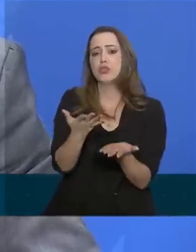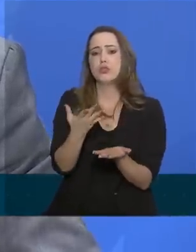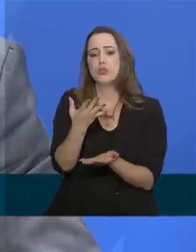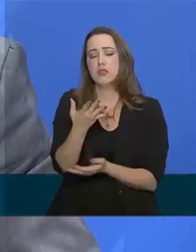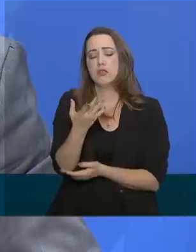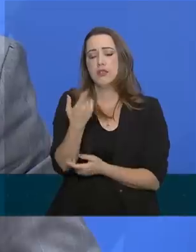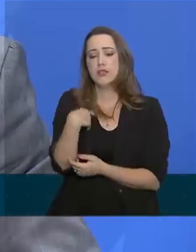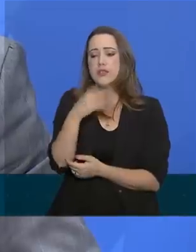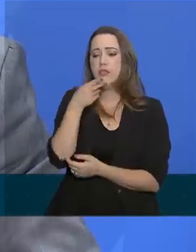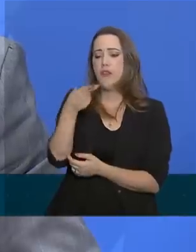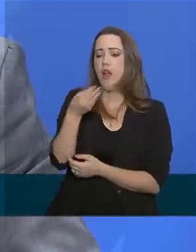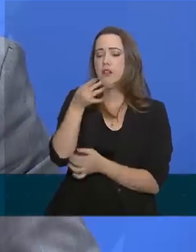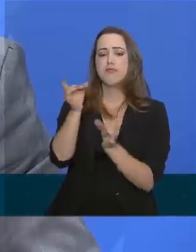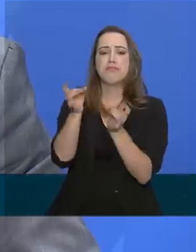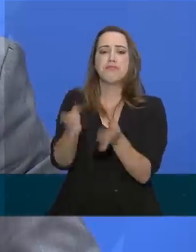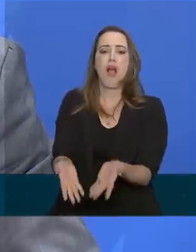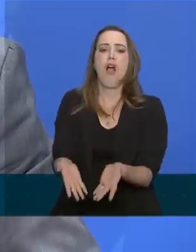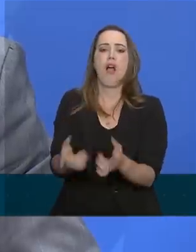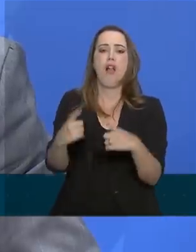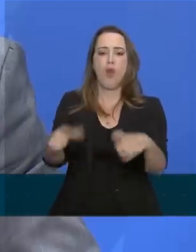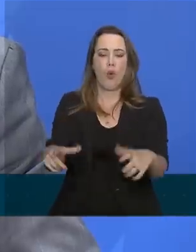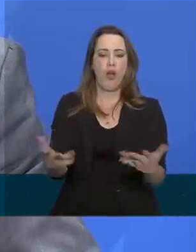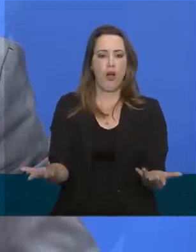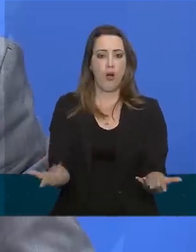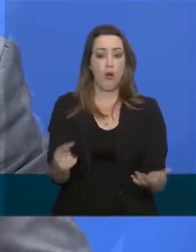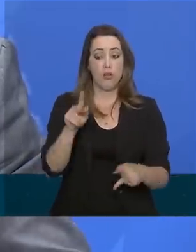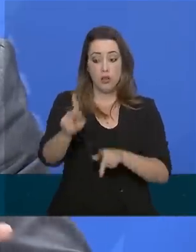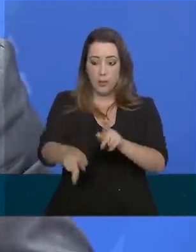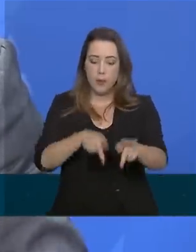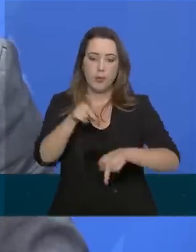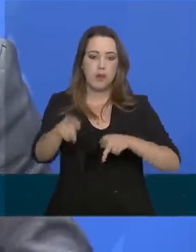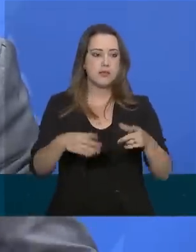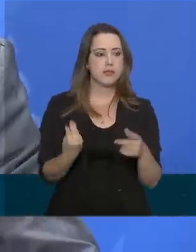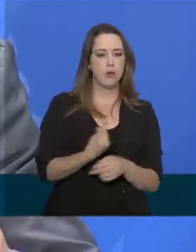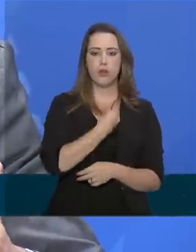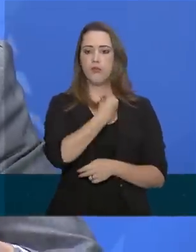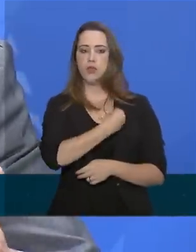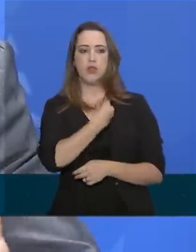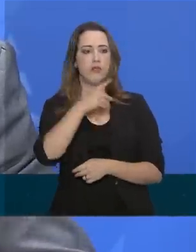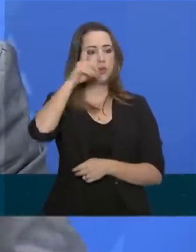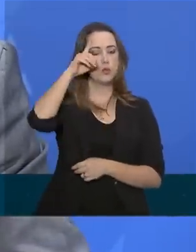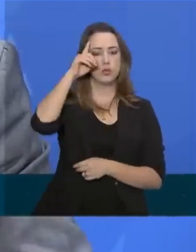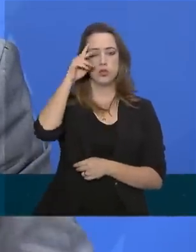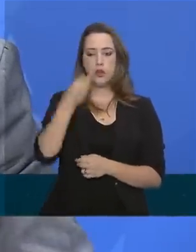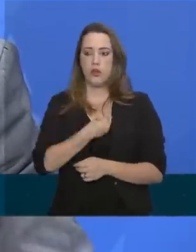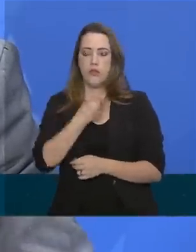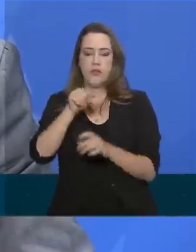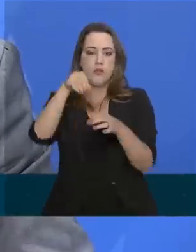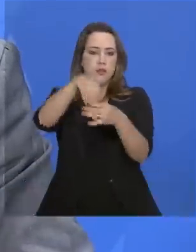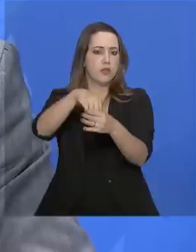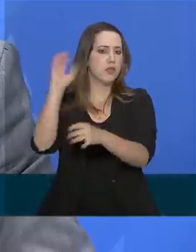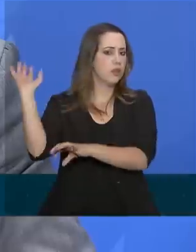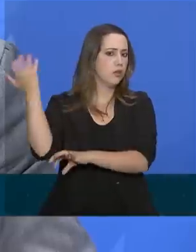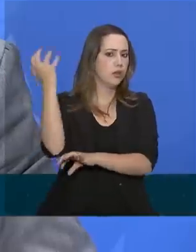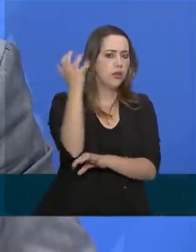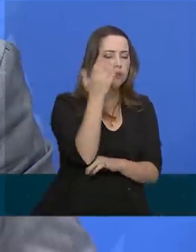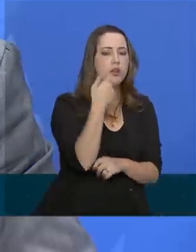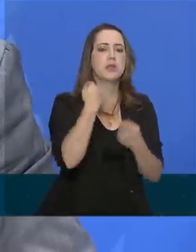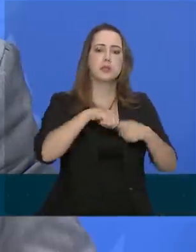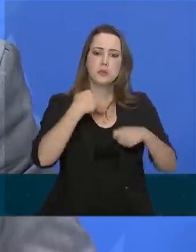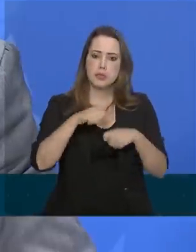realidade a consequência prática é de que a população as pessoas que estão ali no dia a dia que vivem por esta que precisam